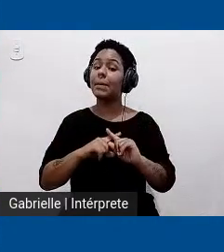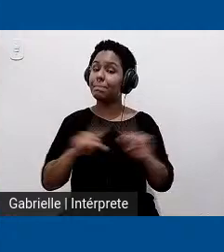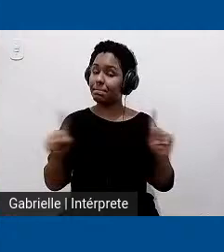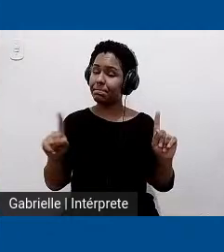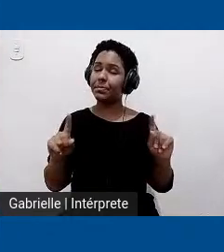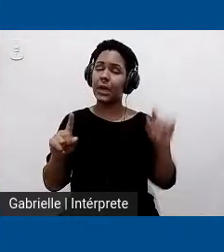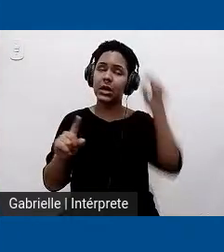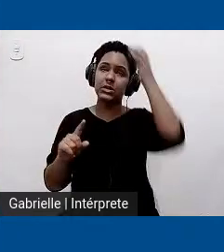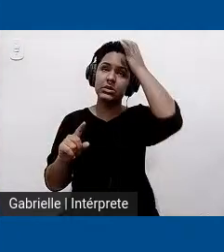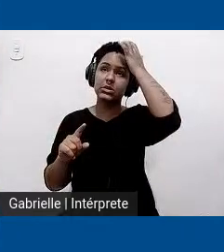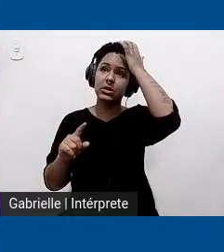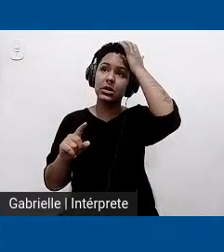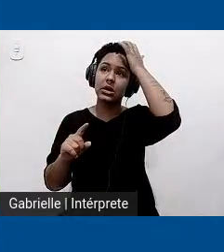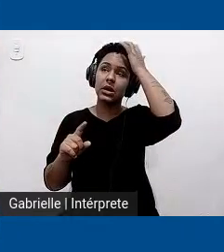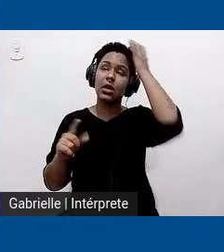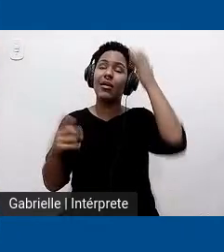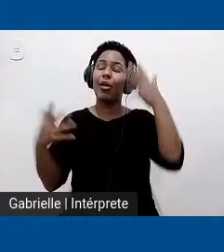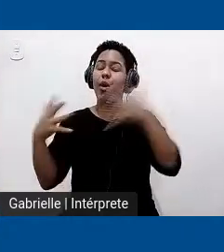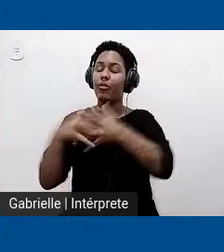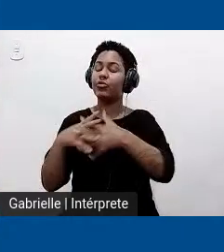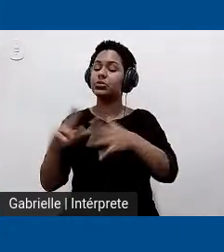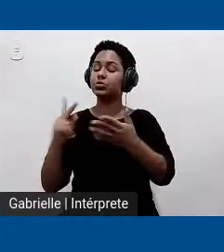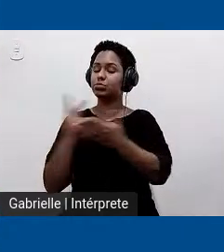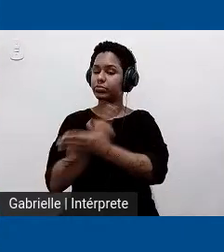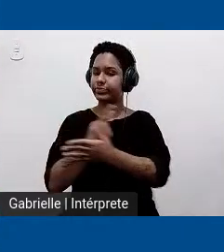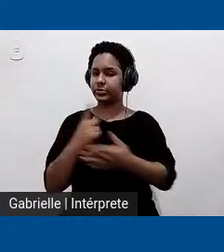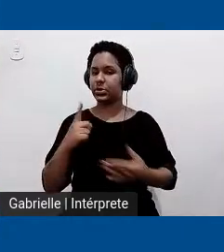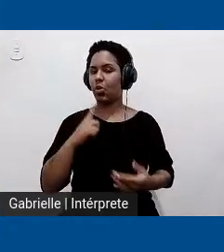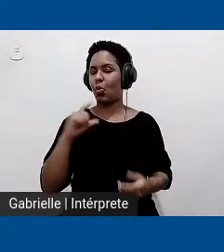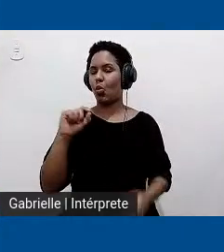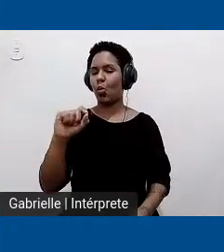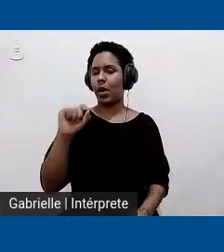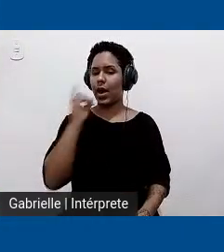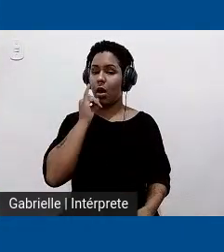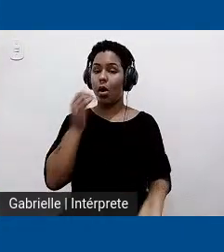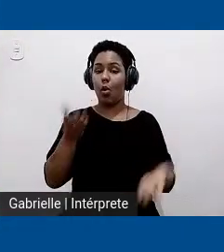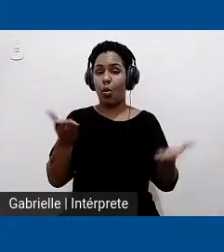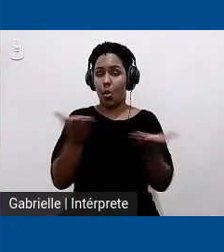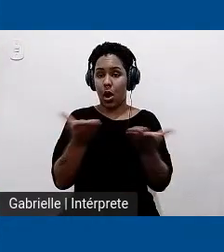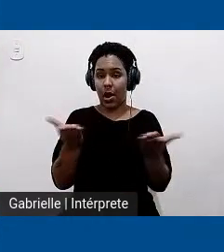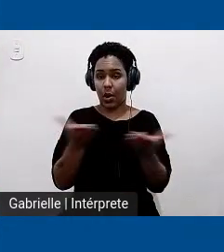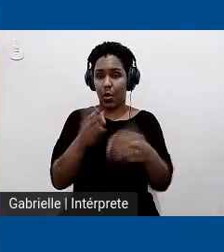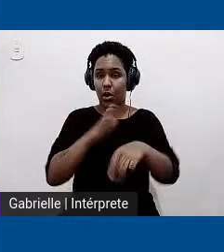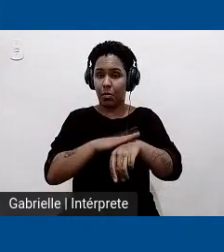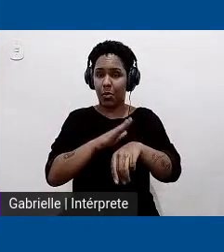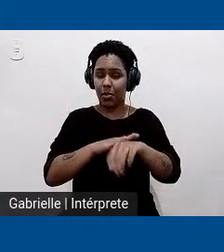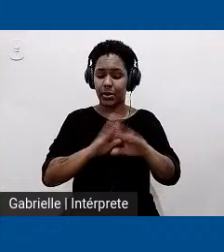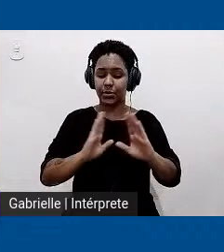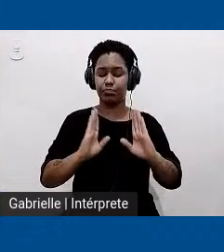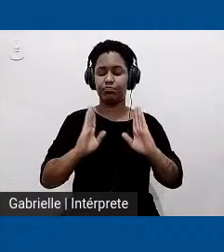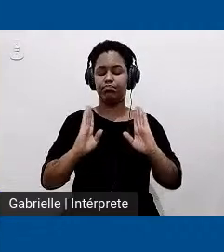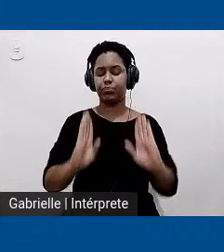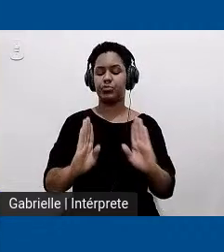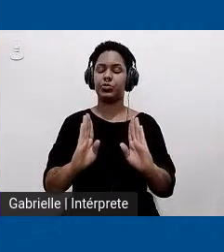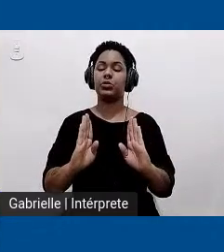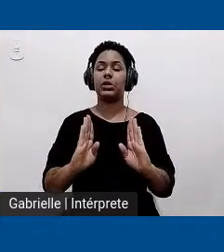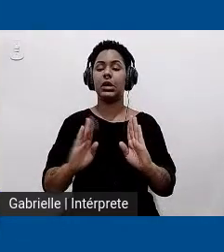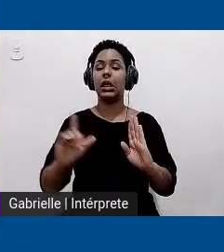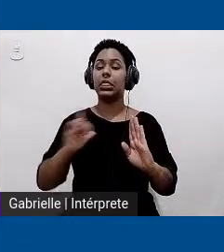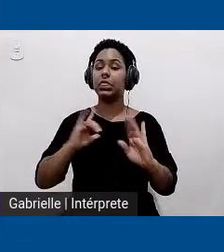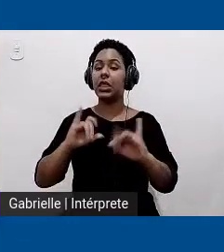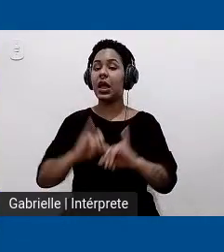uma grande confusão. A gente vê hoje nesse momento, existe um